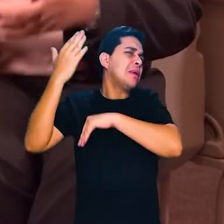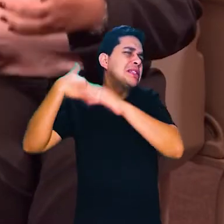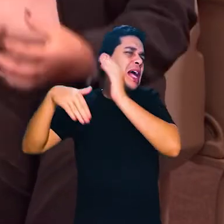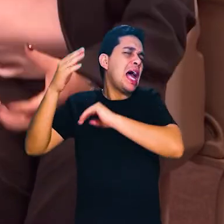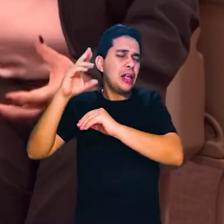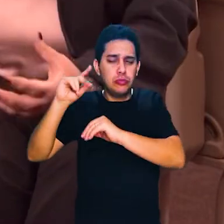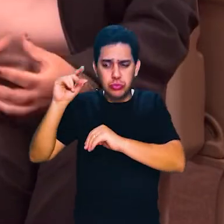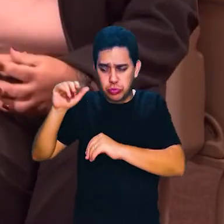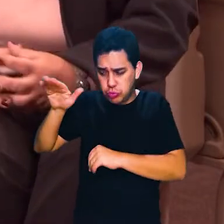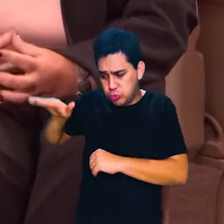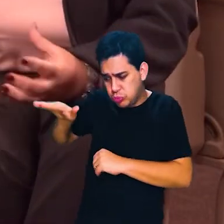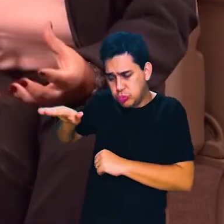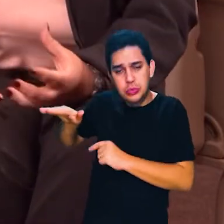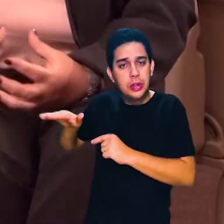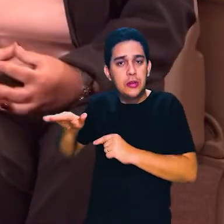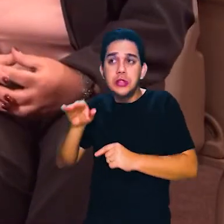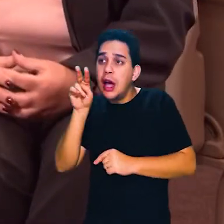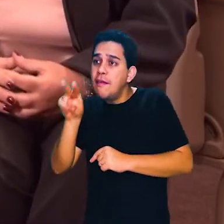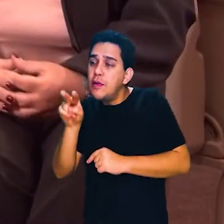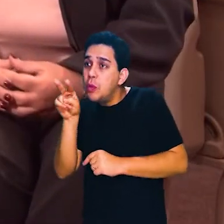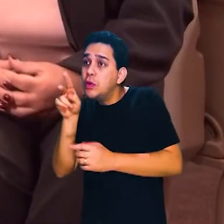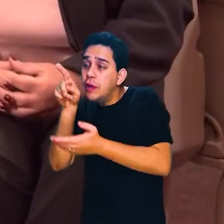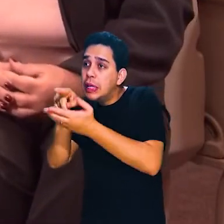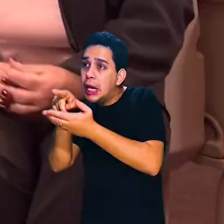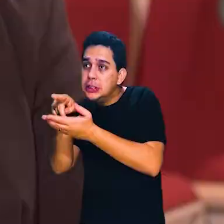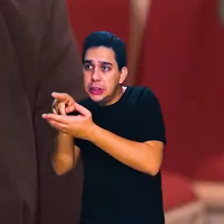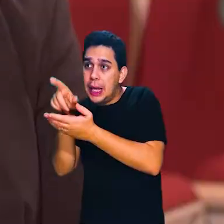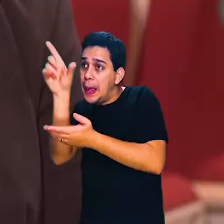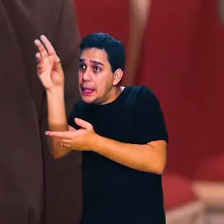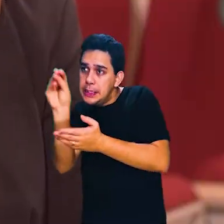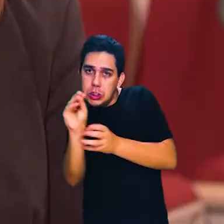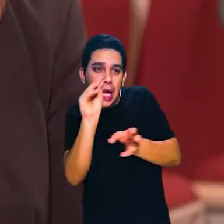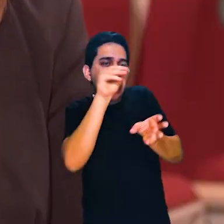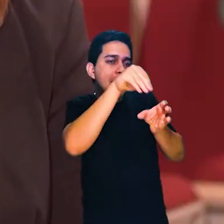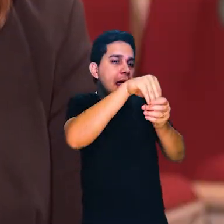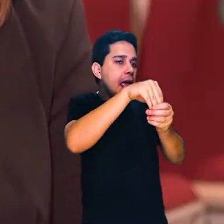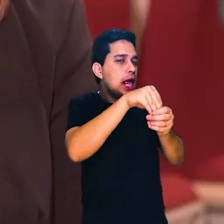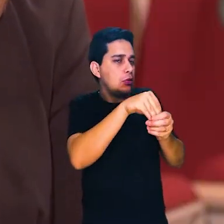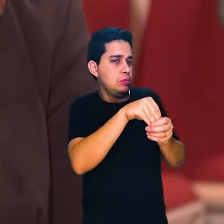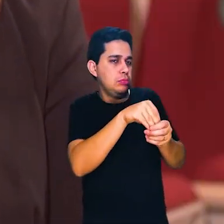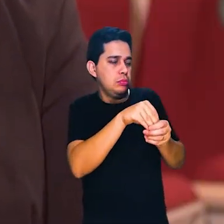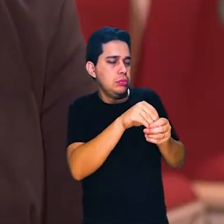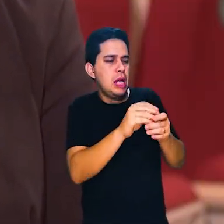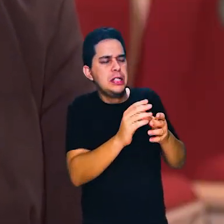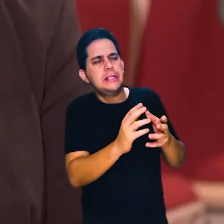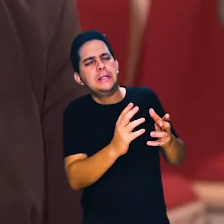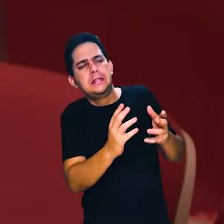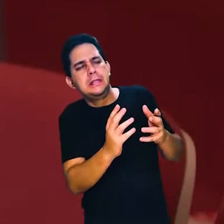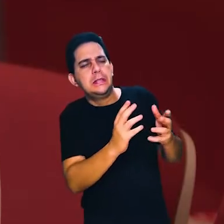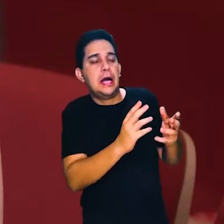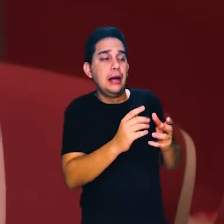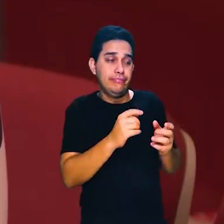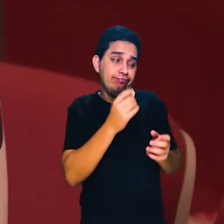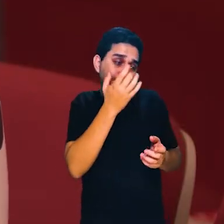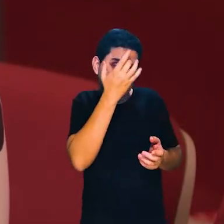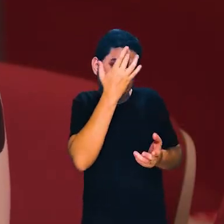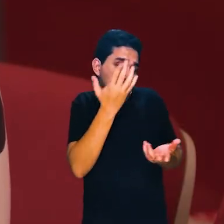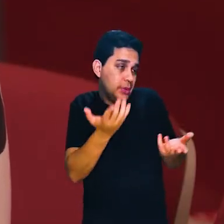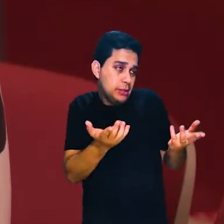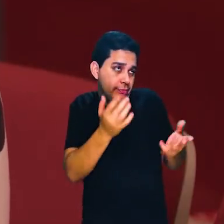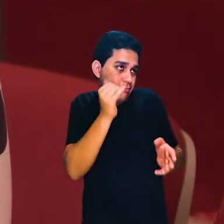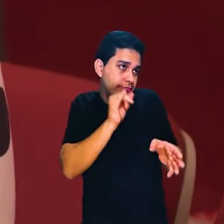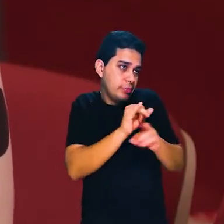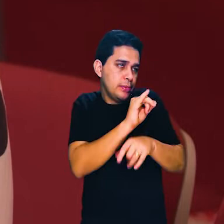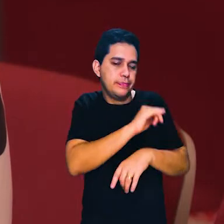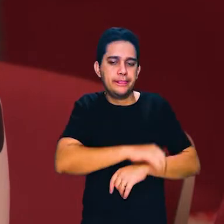ambiente, da bolha, efetivamente, em que você vive. Mas é importante que tenhamos sempre o pensamento crítico. Agora, doutora, agora é o momento.